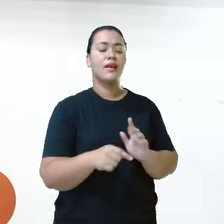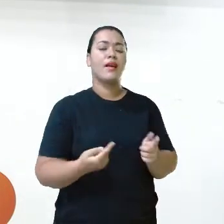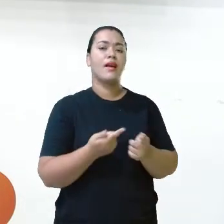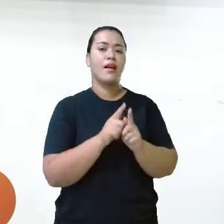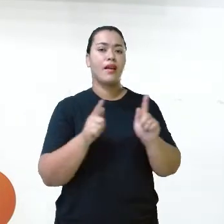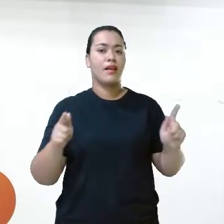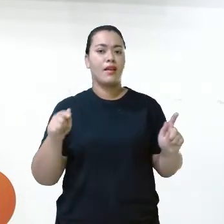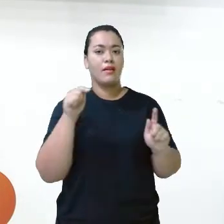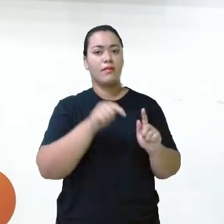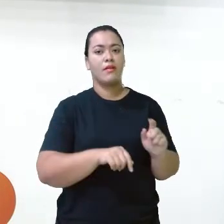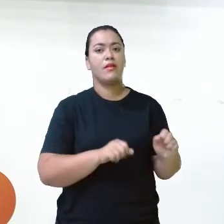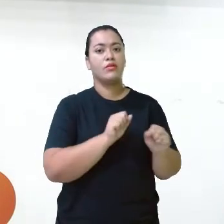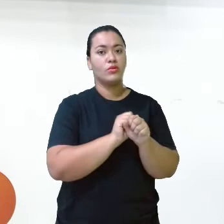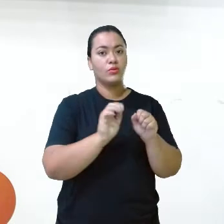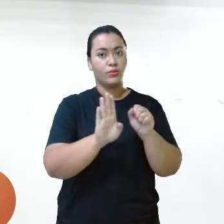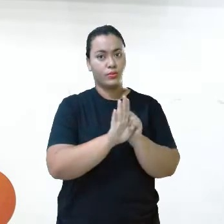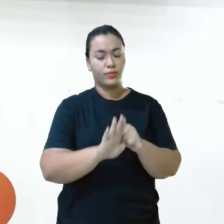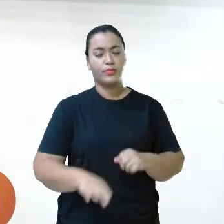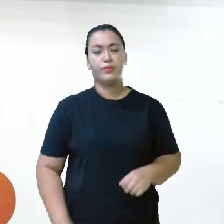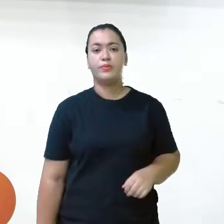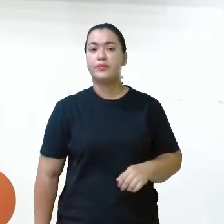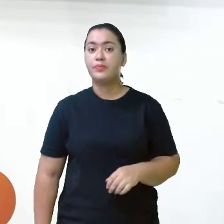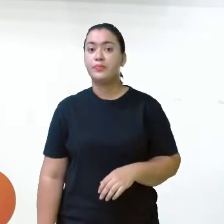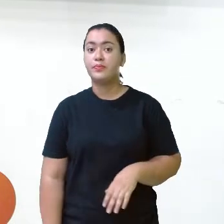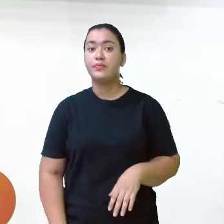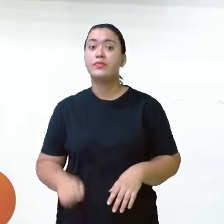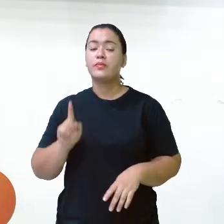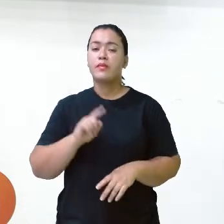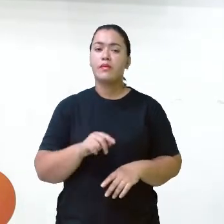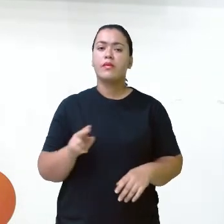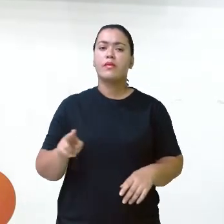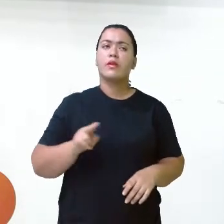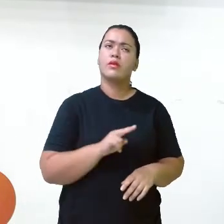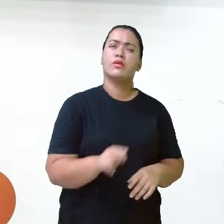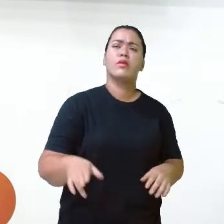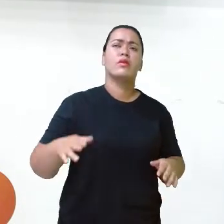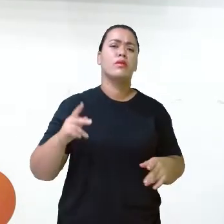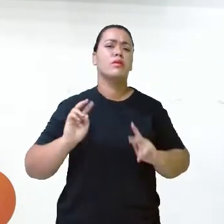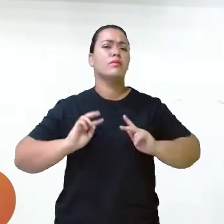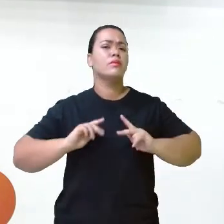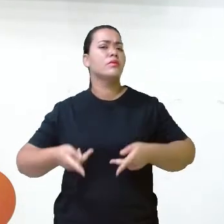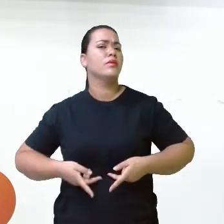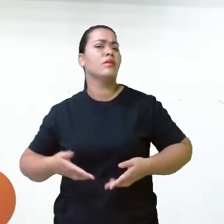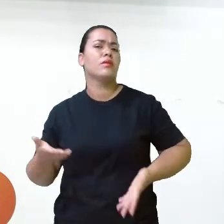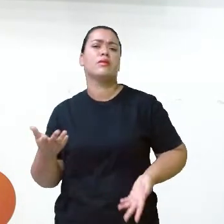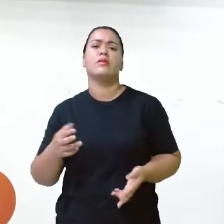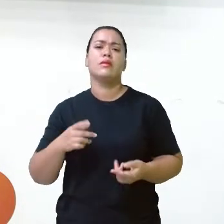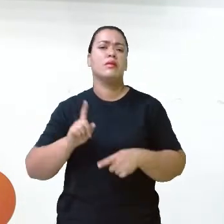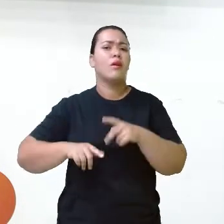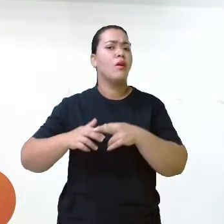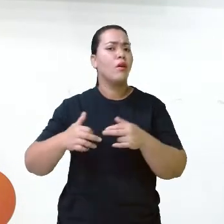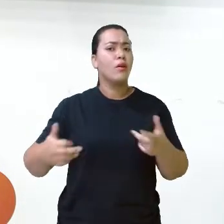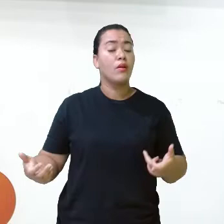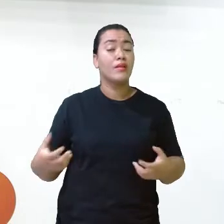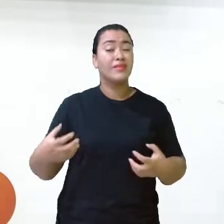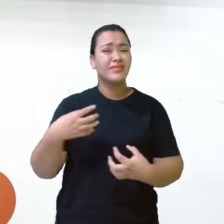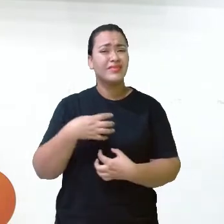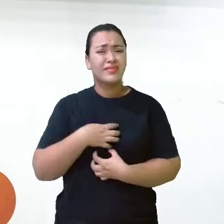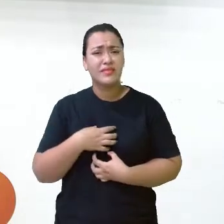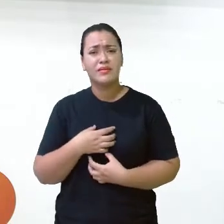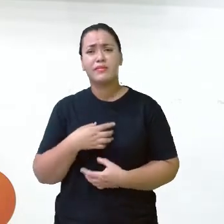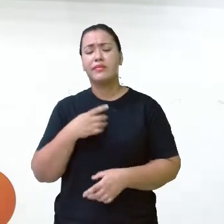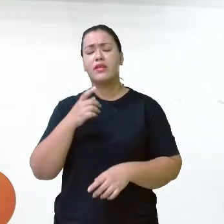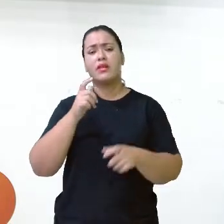dos substantivos. Ela dá nome aos seres, às coisas, aos objetos, aos